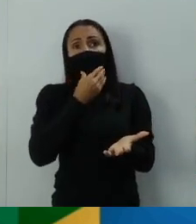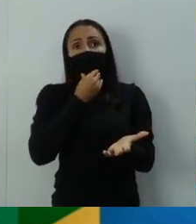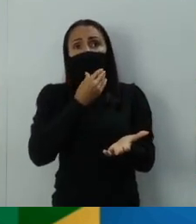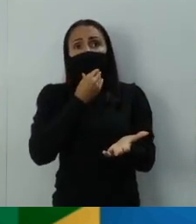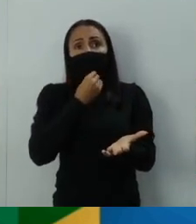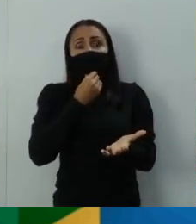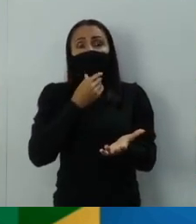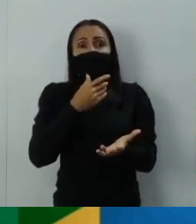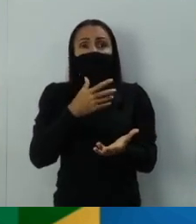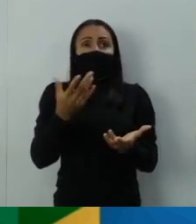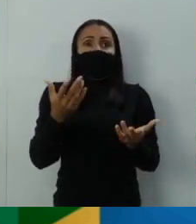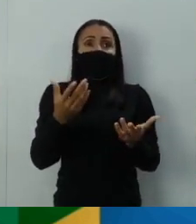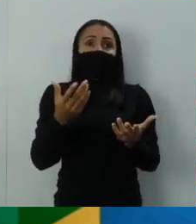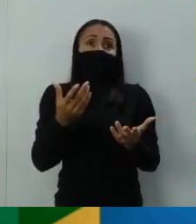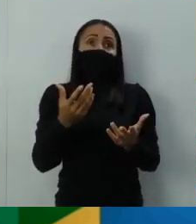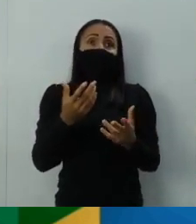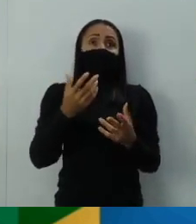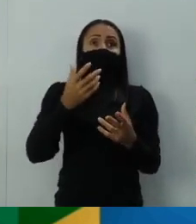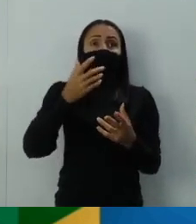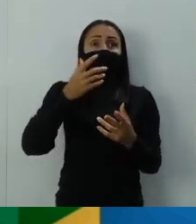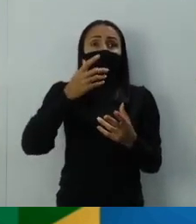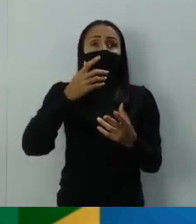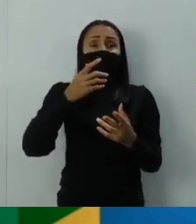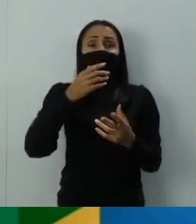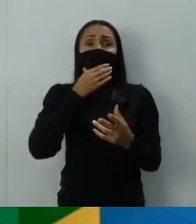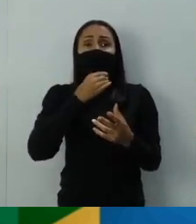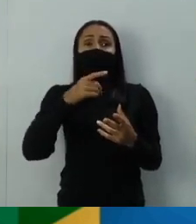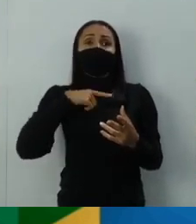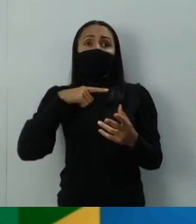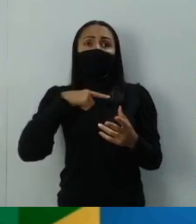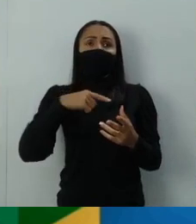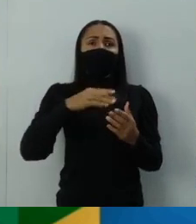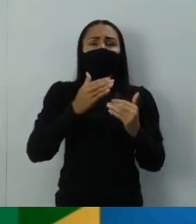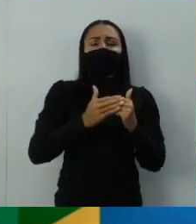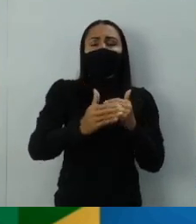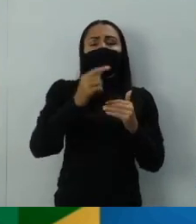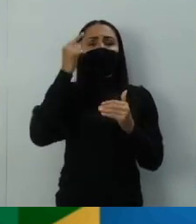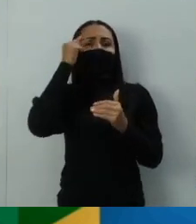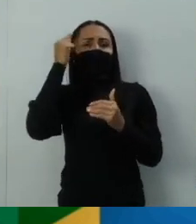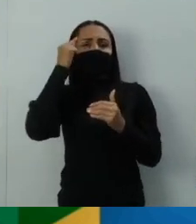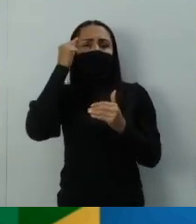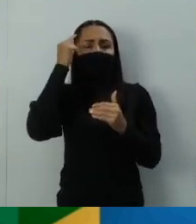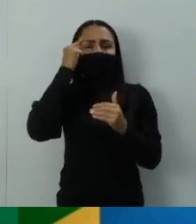homens têm, eles começam a pensar, que pensam eles em